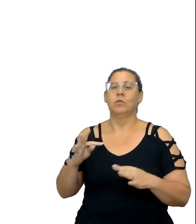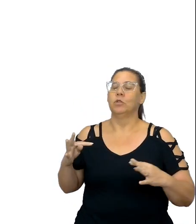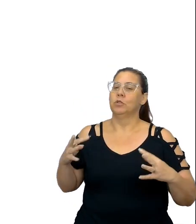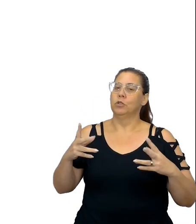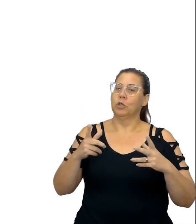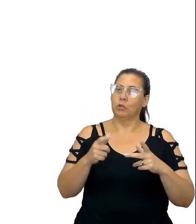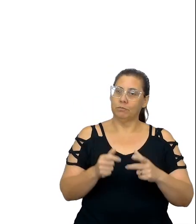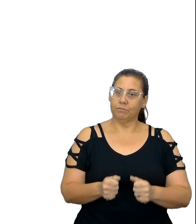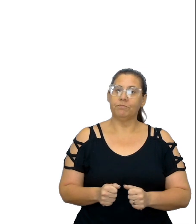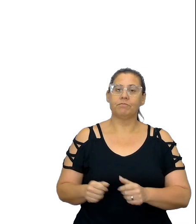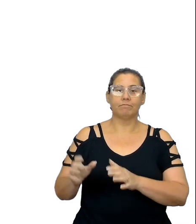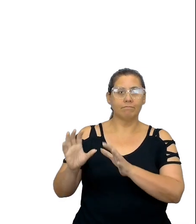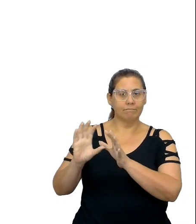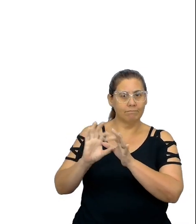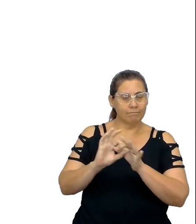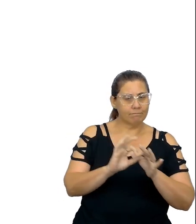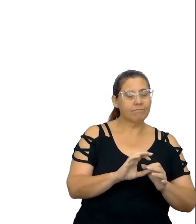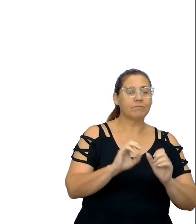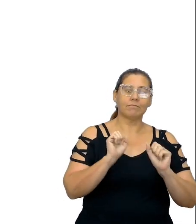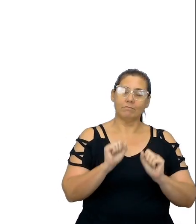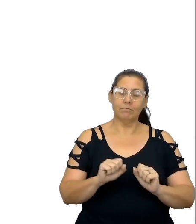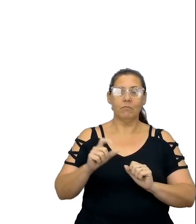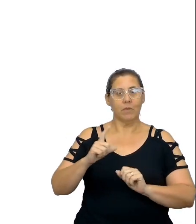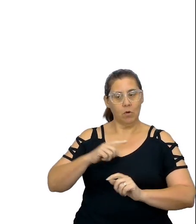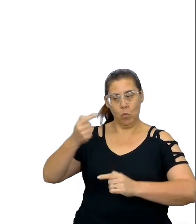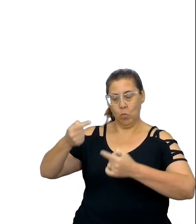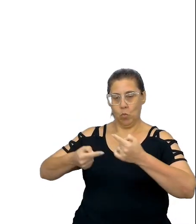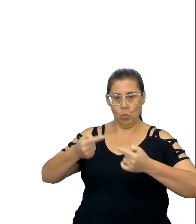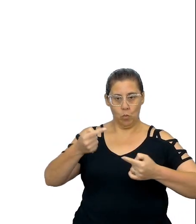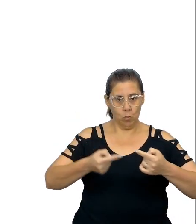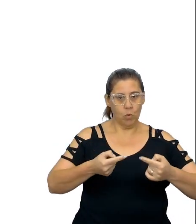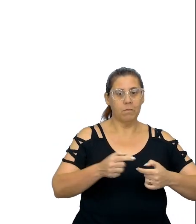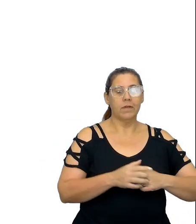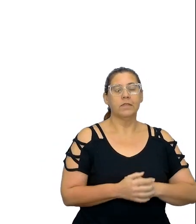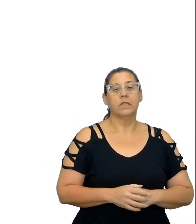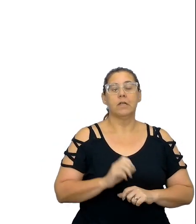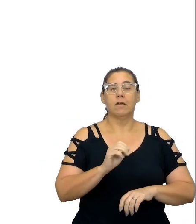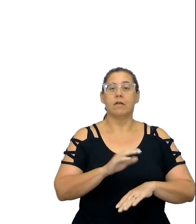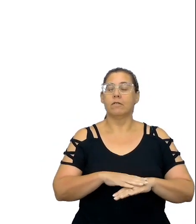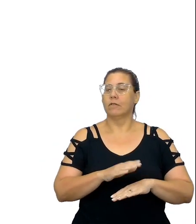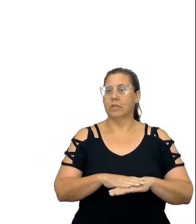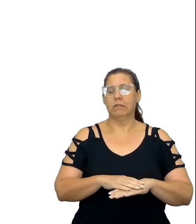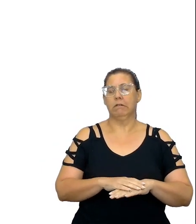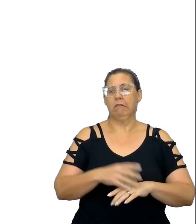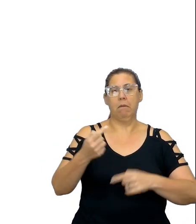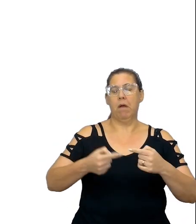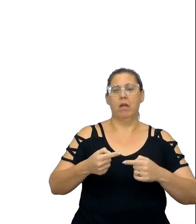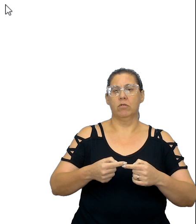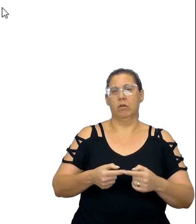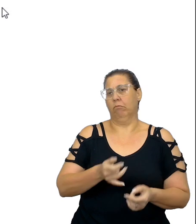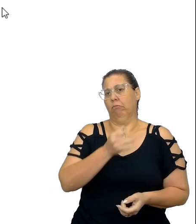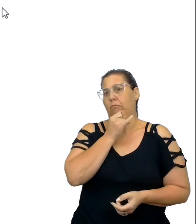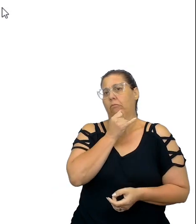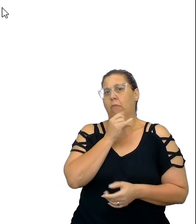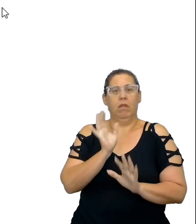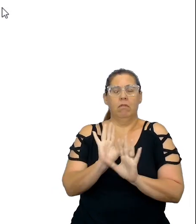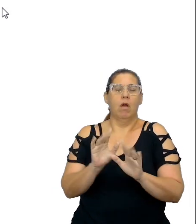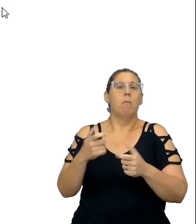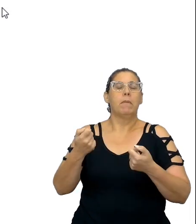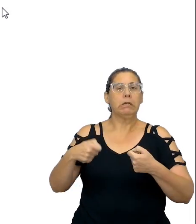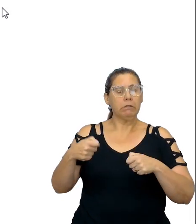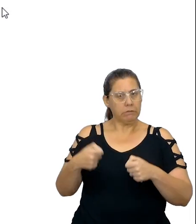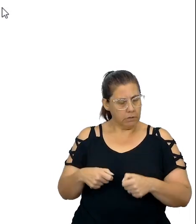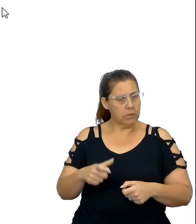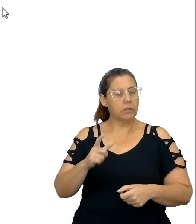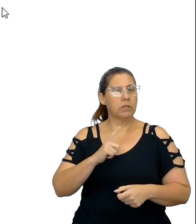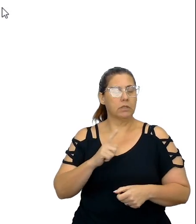esse contexto para que se possa, então, fazer um debate. Ninguém faz um debate ao acaso. Então, é necessário